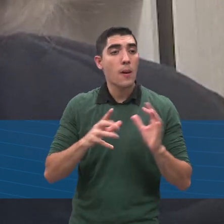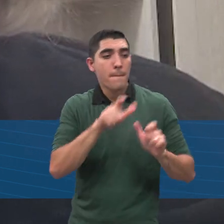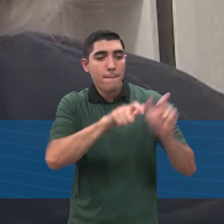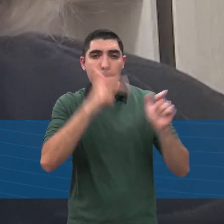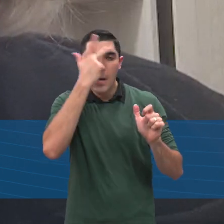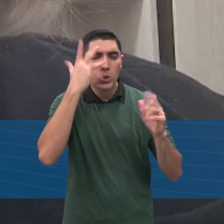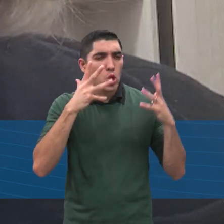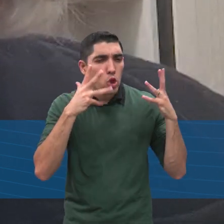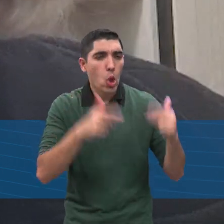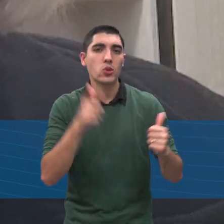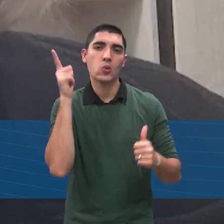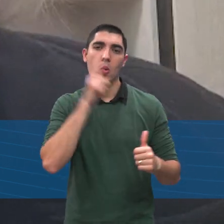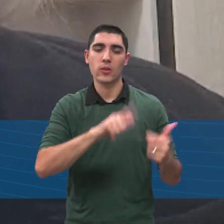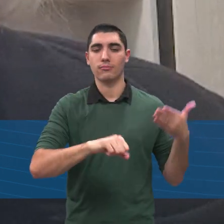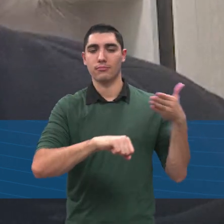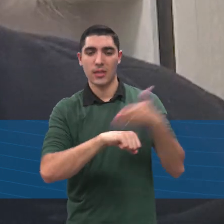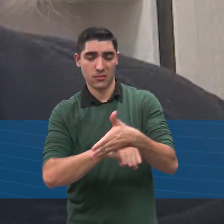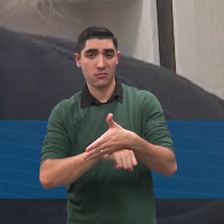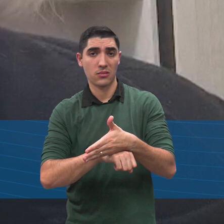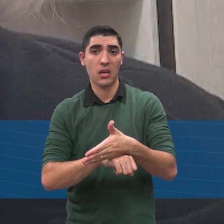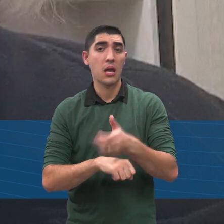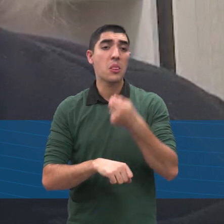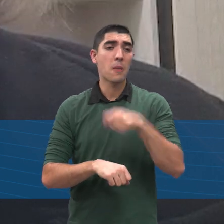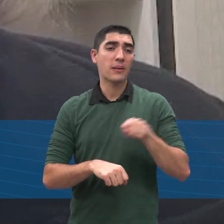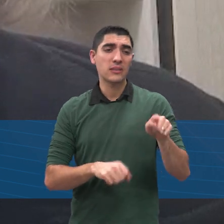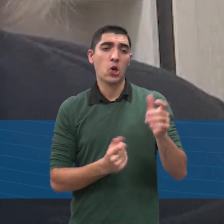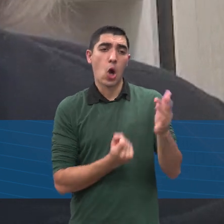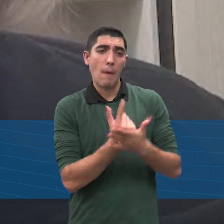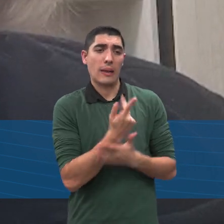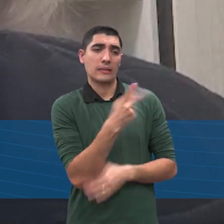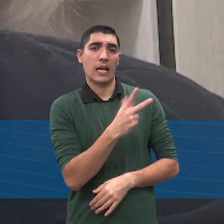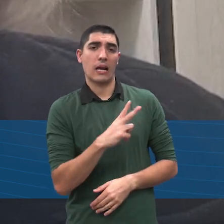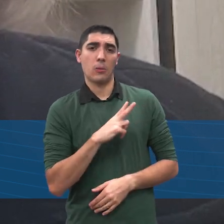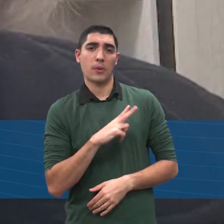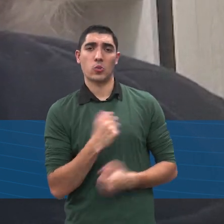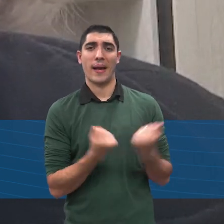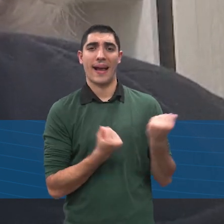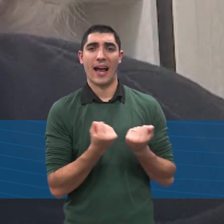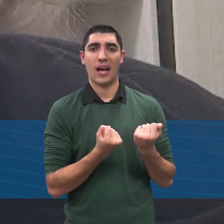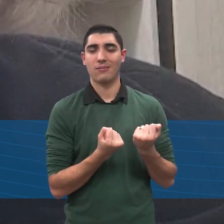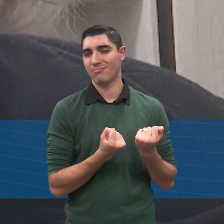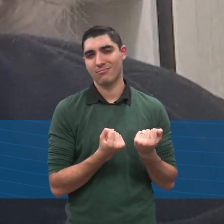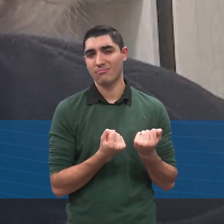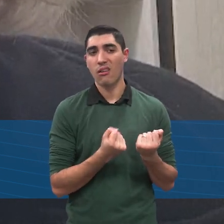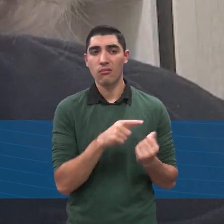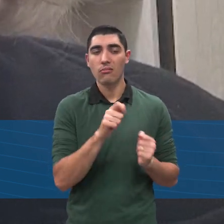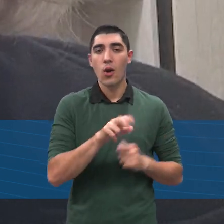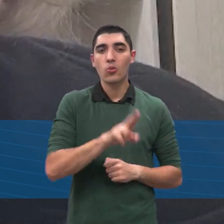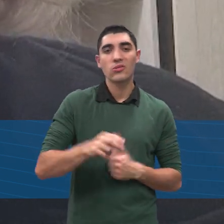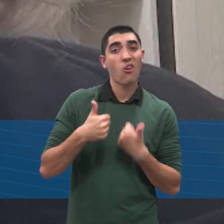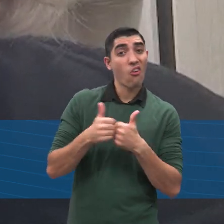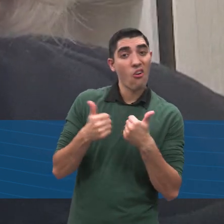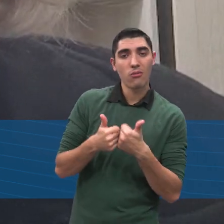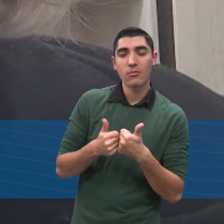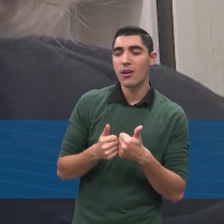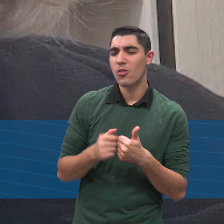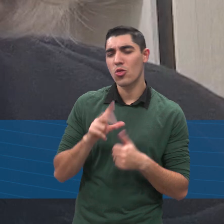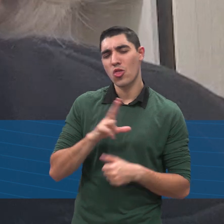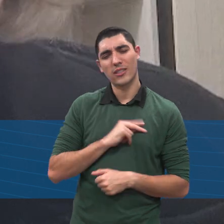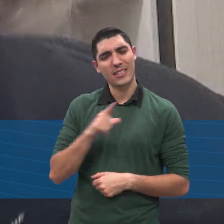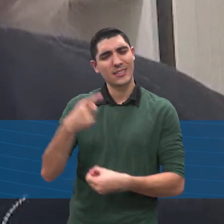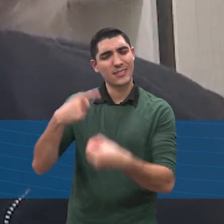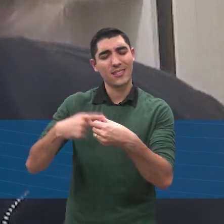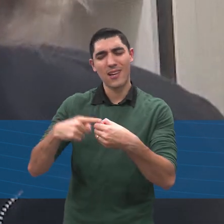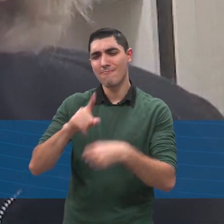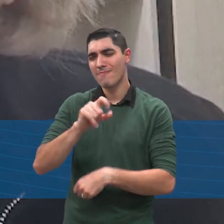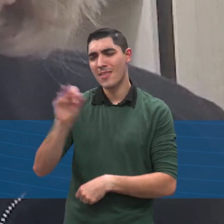todos, sem depender do transporte individual. Isso seria a cidade dos sonhos, né? Uma cidade que